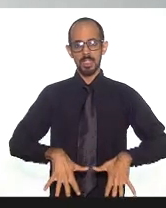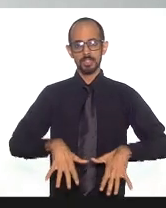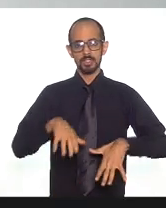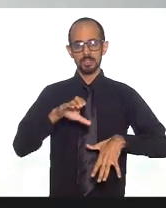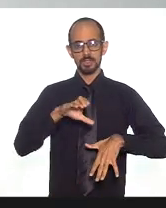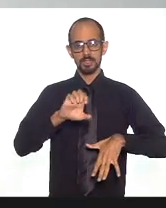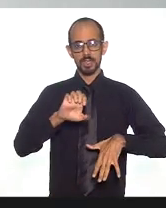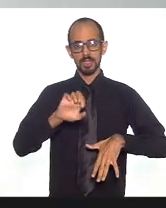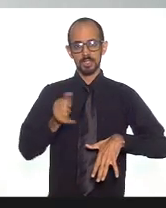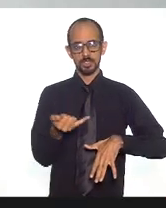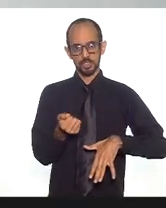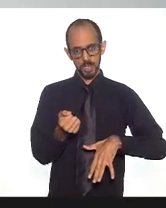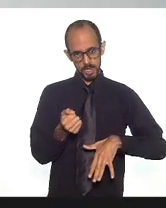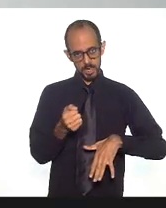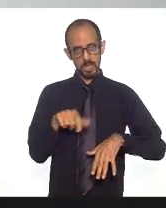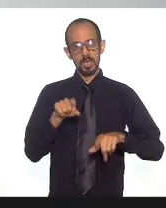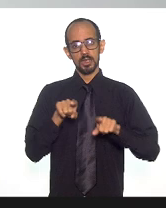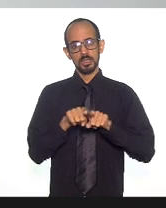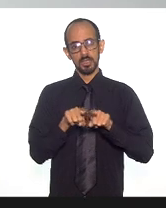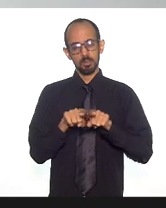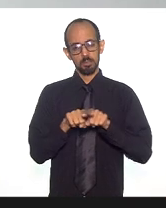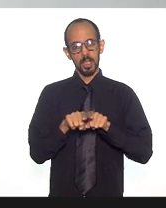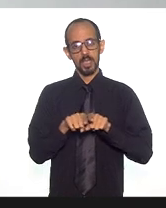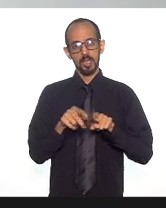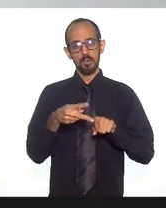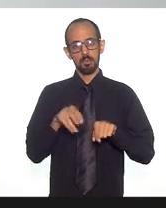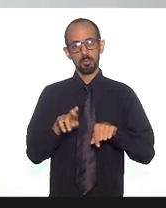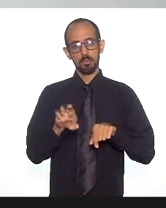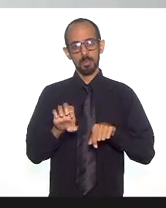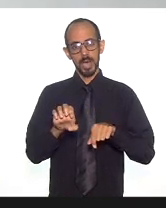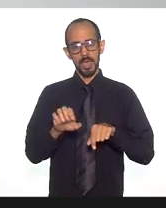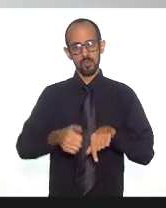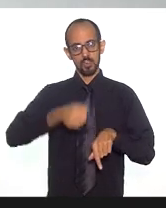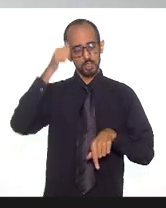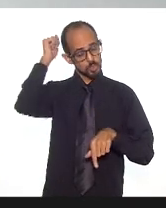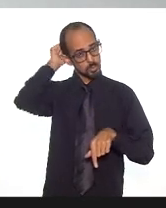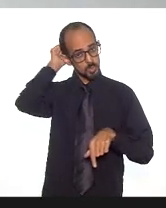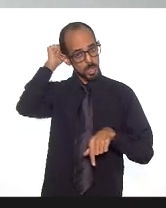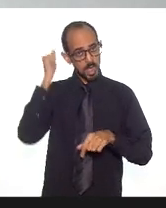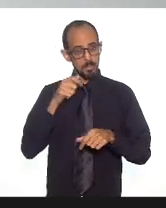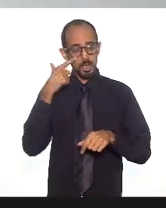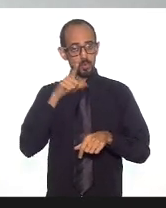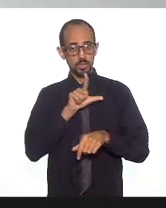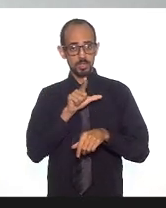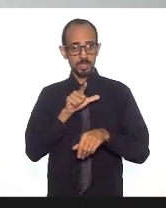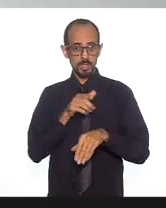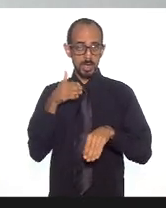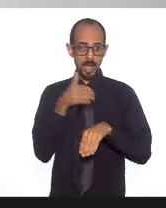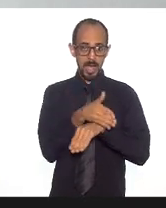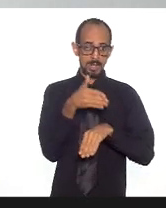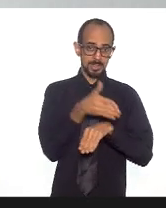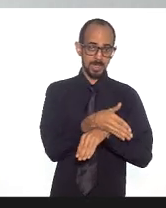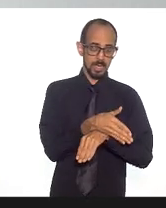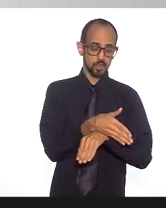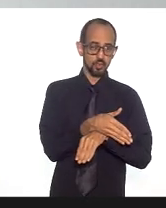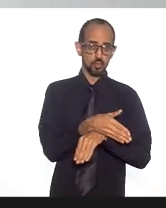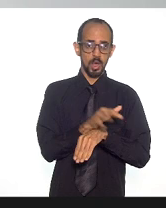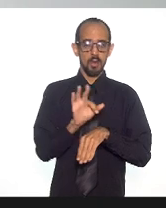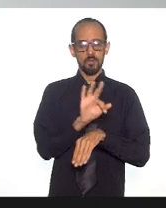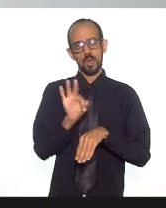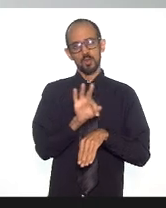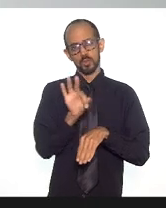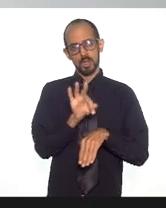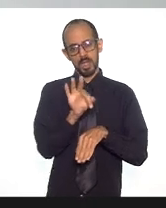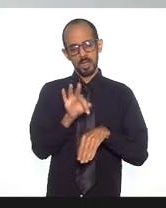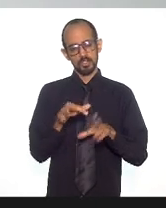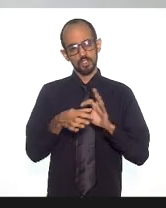Pré-Vestibulares, que são muito importantes para garantir acesso ao ensino superior, democratização do processo